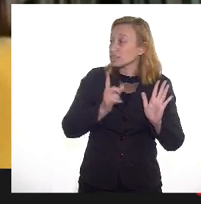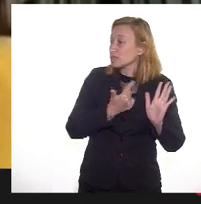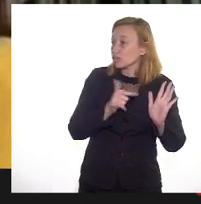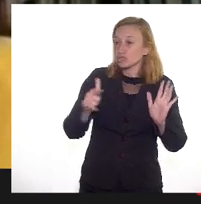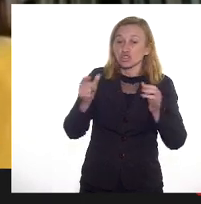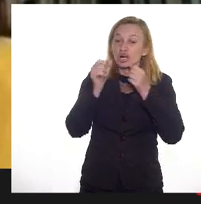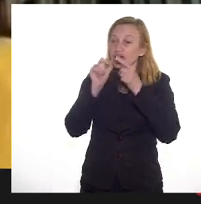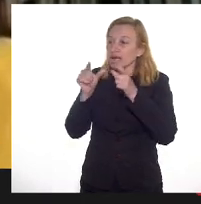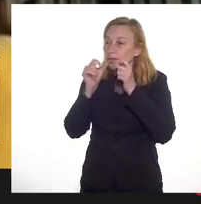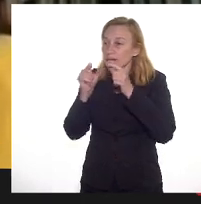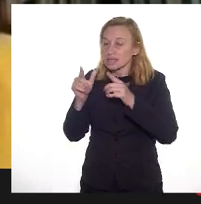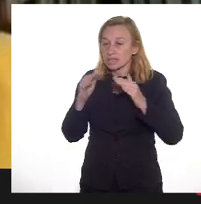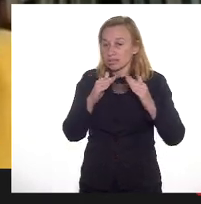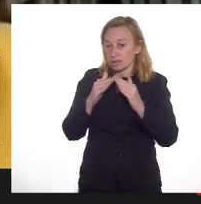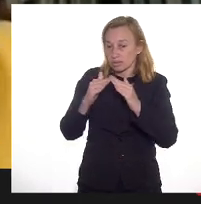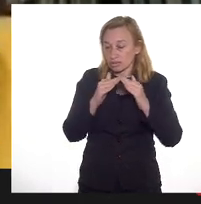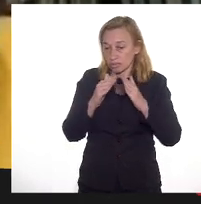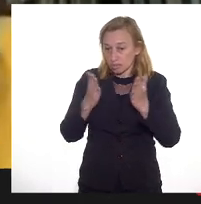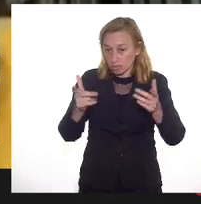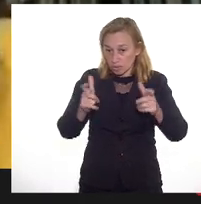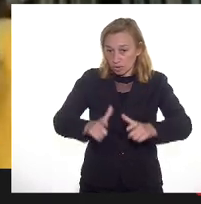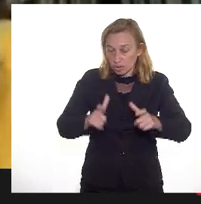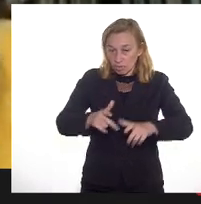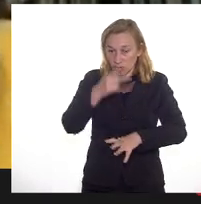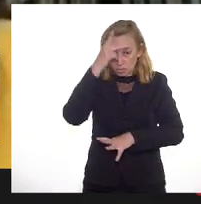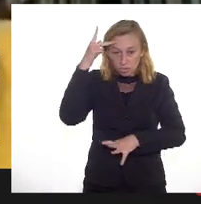da vizinhança, né?